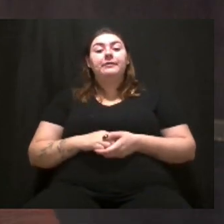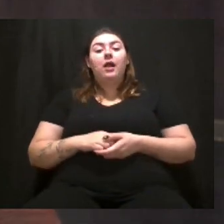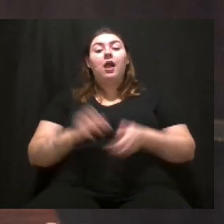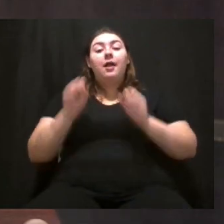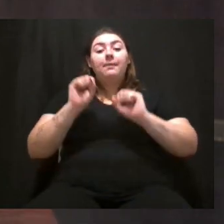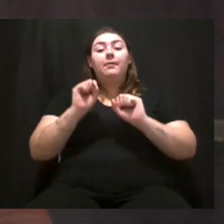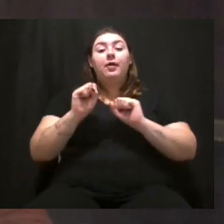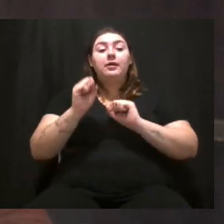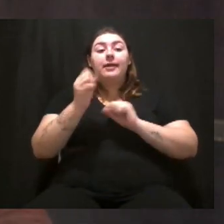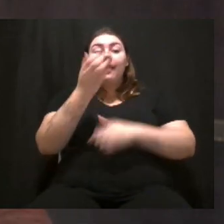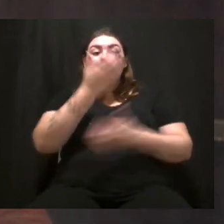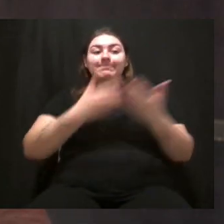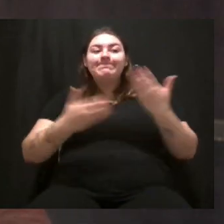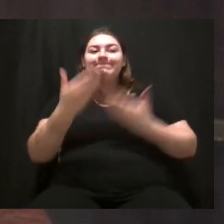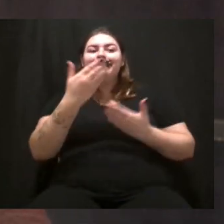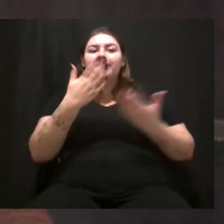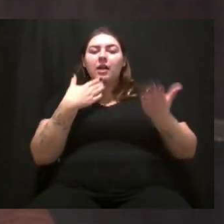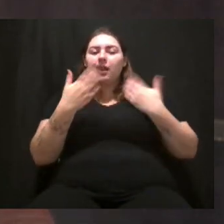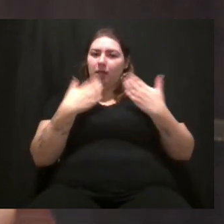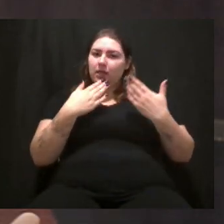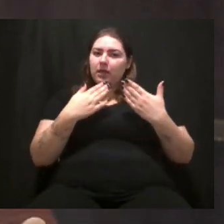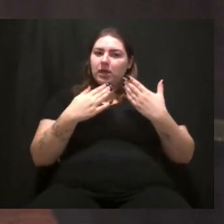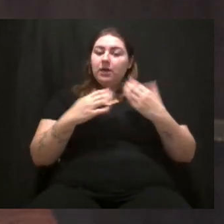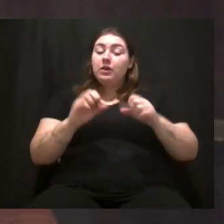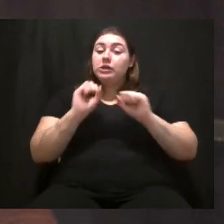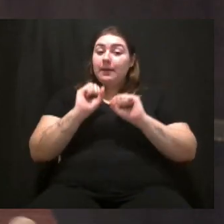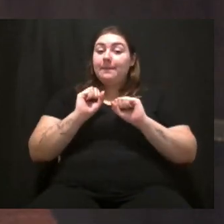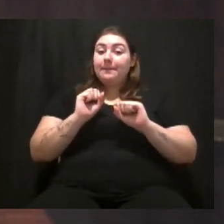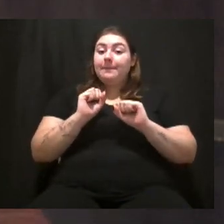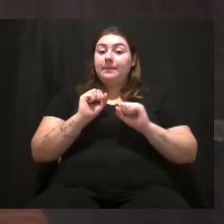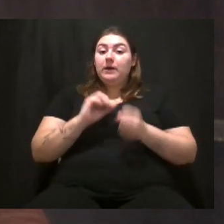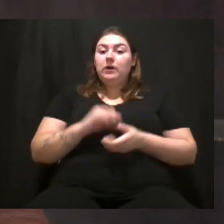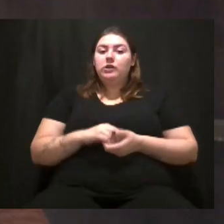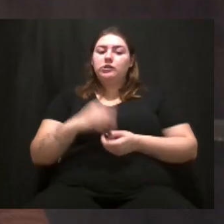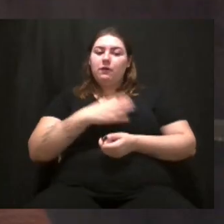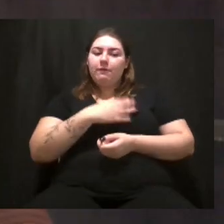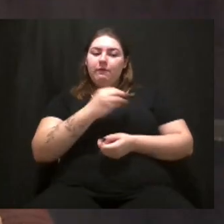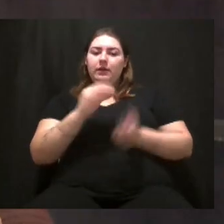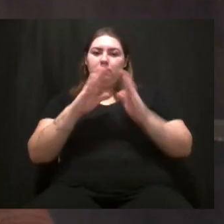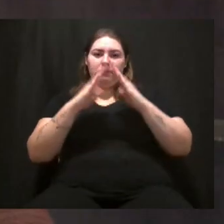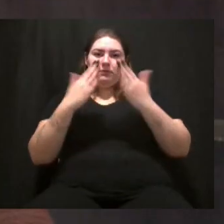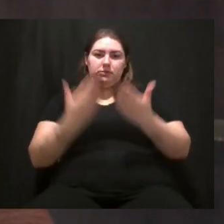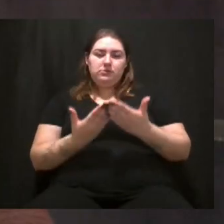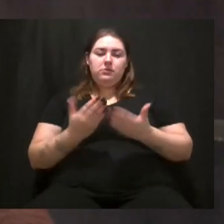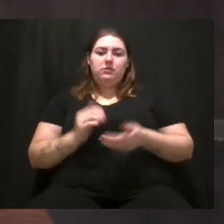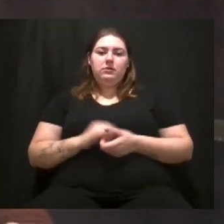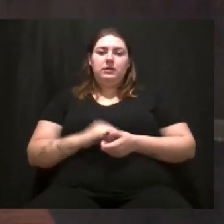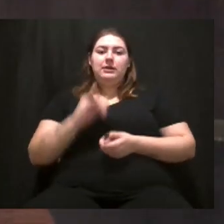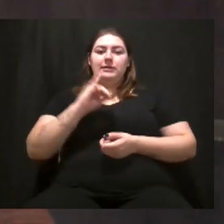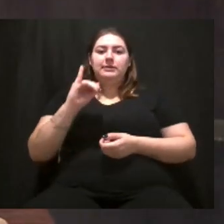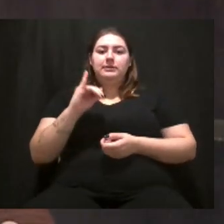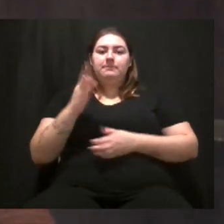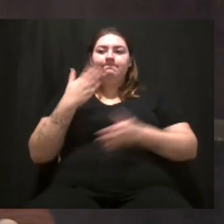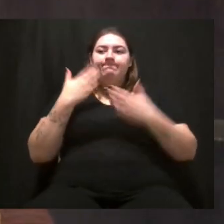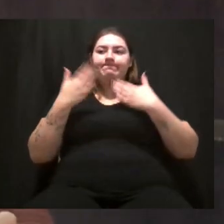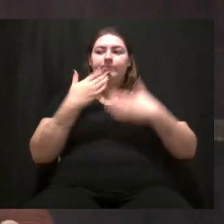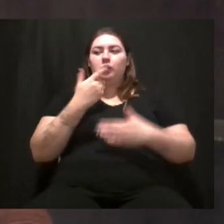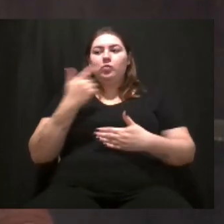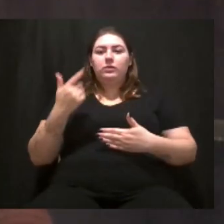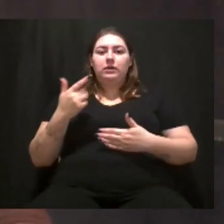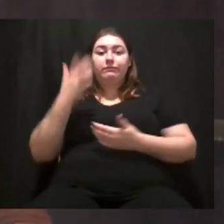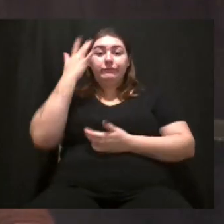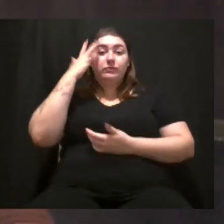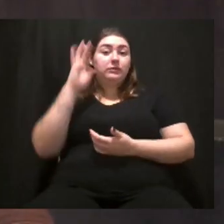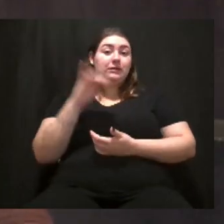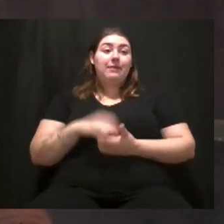e principalmente por causa disso, porque você pode colocar seu filho numa escola, e se você não tem o diálogo, você não sabe se seu filho está bem, está